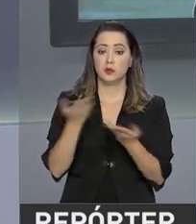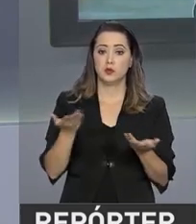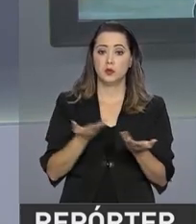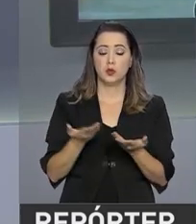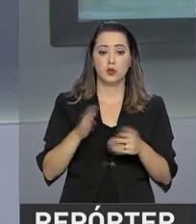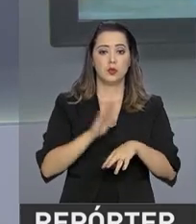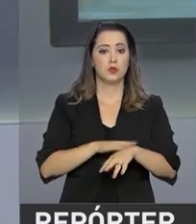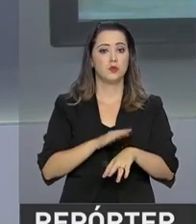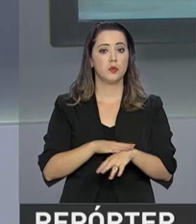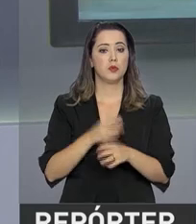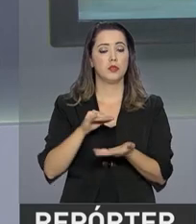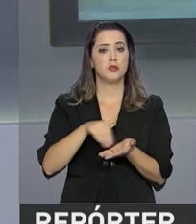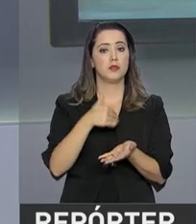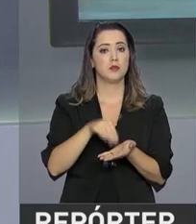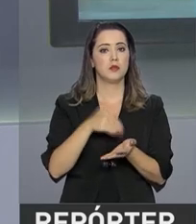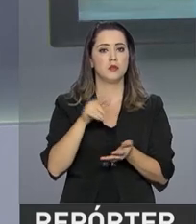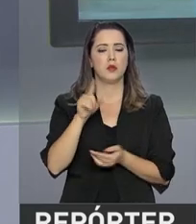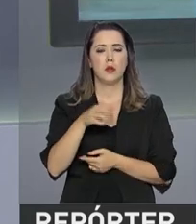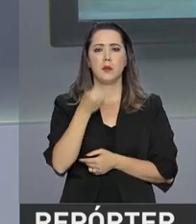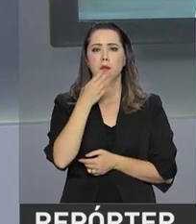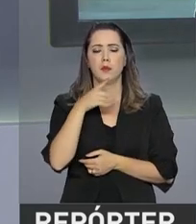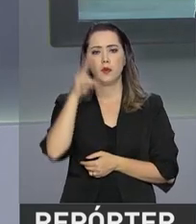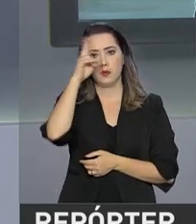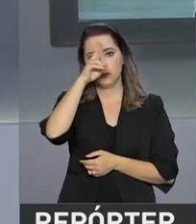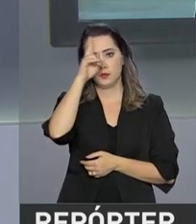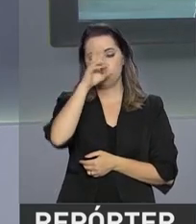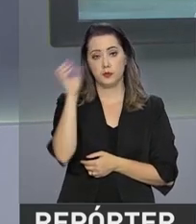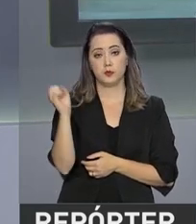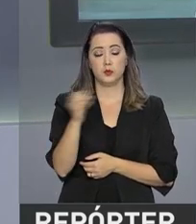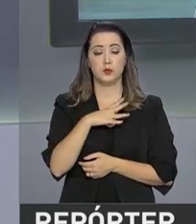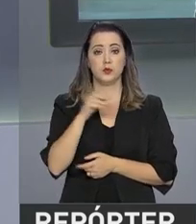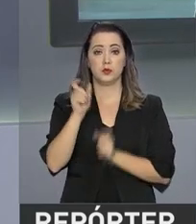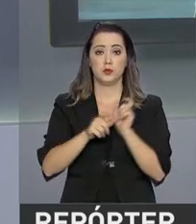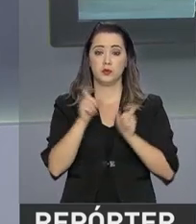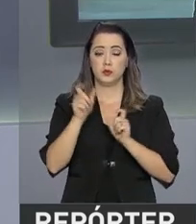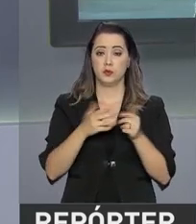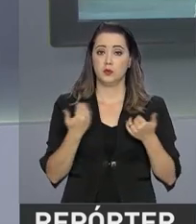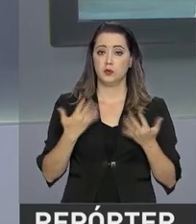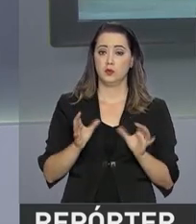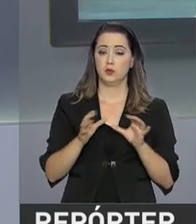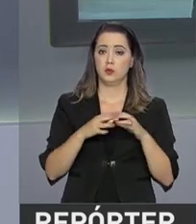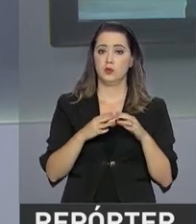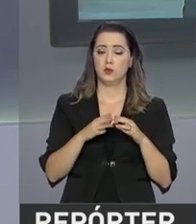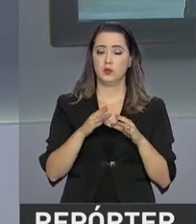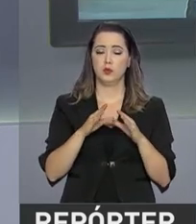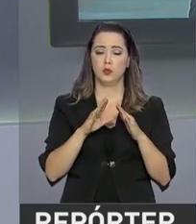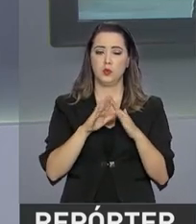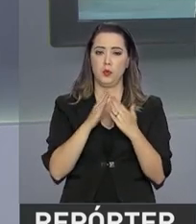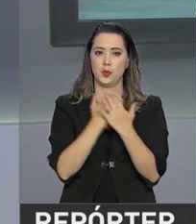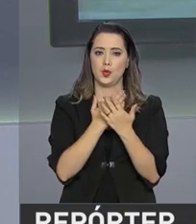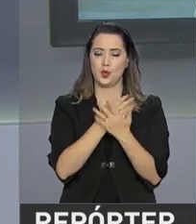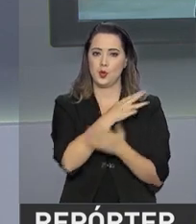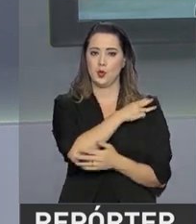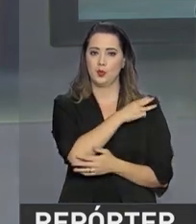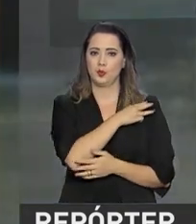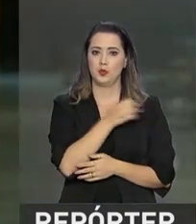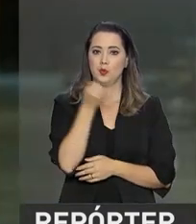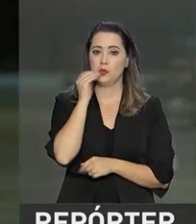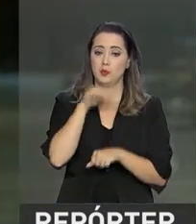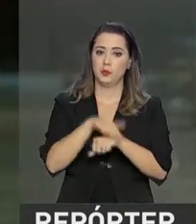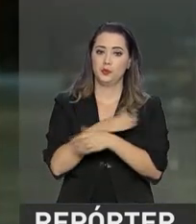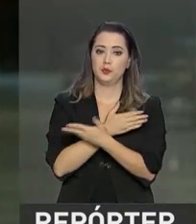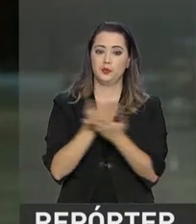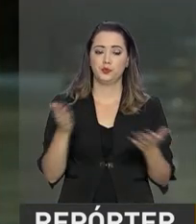das inscrições é bom lembrar de uma novidade para os estudantes da rede pública primeiramente boa noite pra você e boa noite a